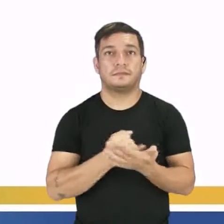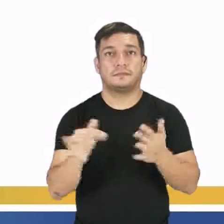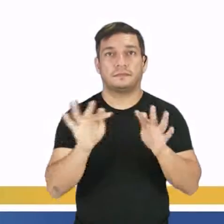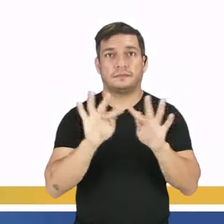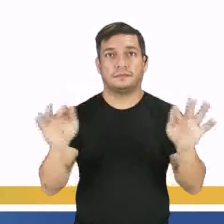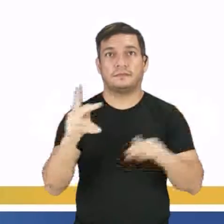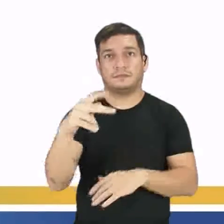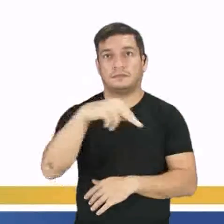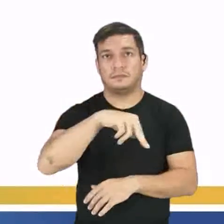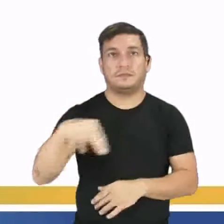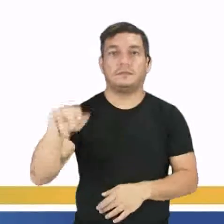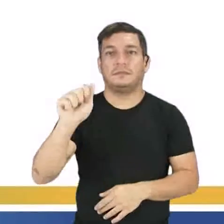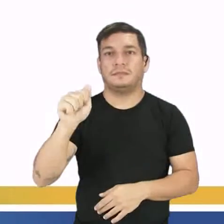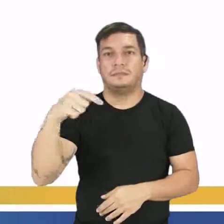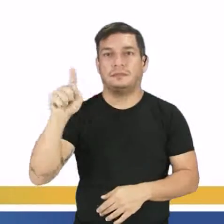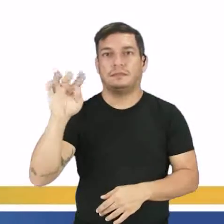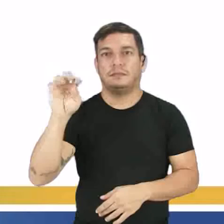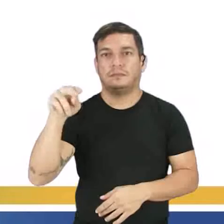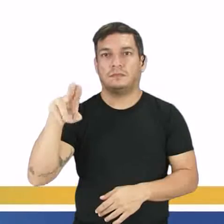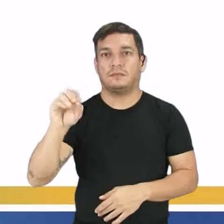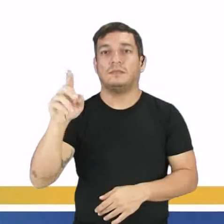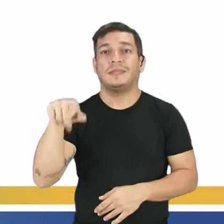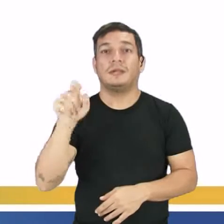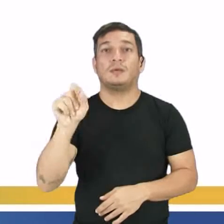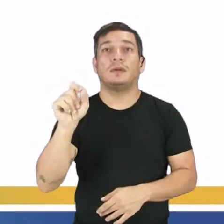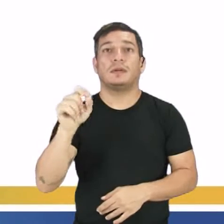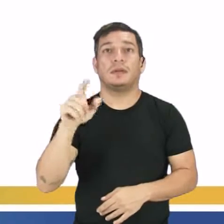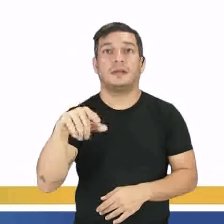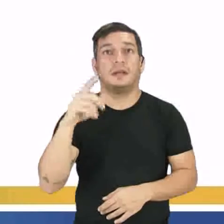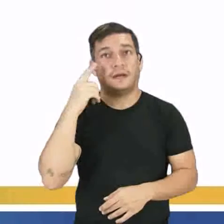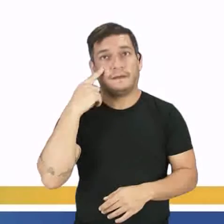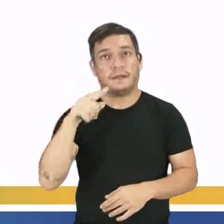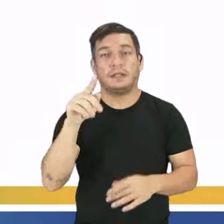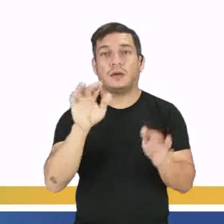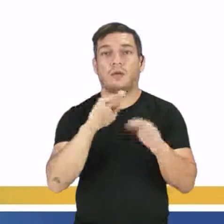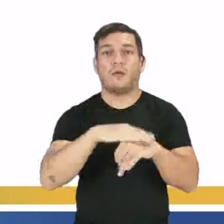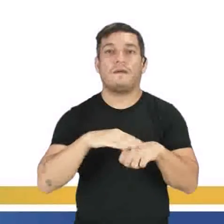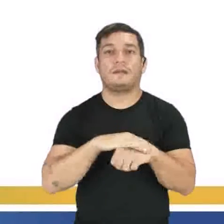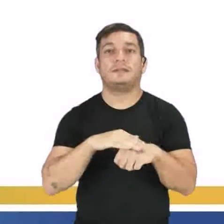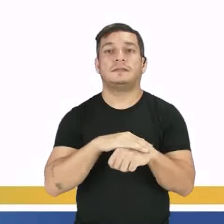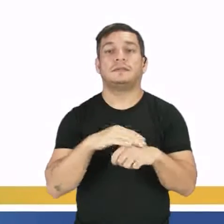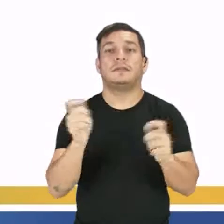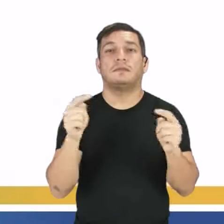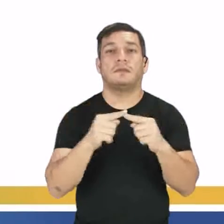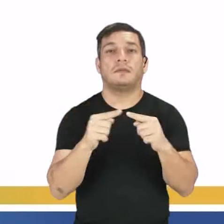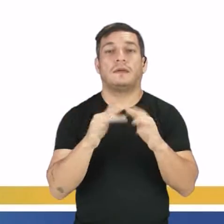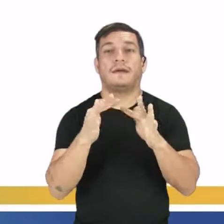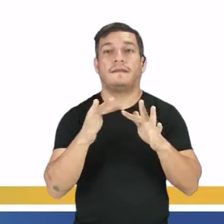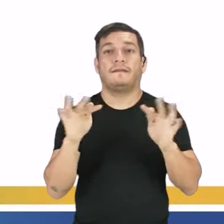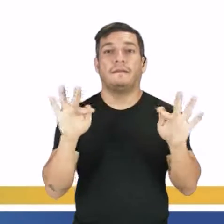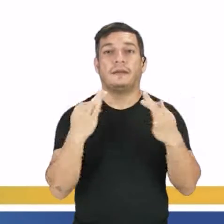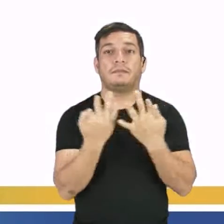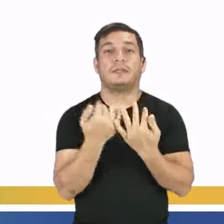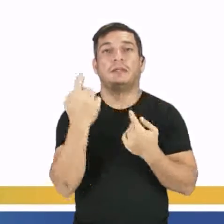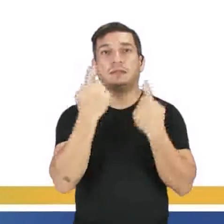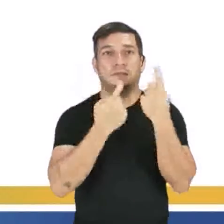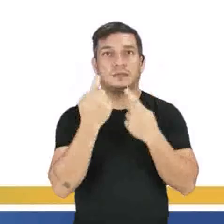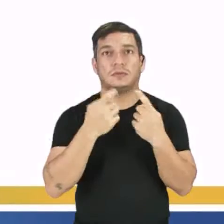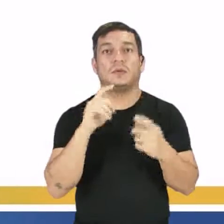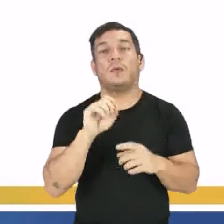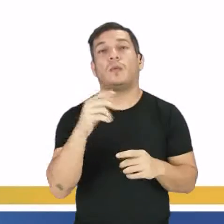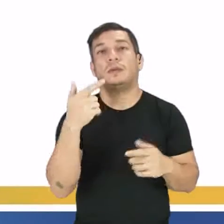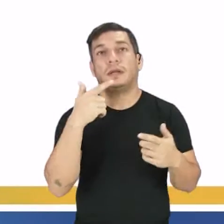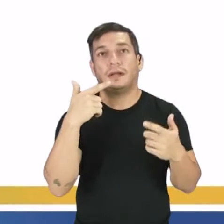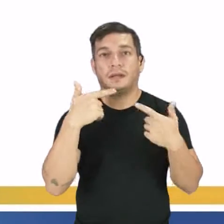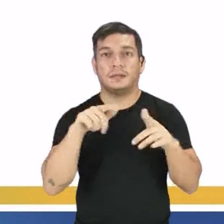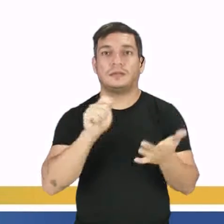Iniciar a frase com pronome átono só é lícito na conversação familiar, despreocupada ou na língua escrita quando